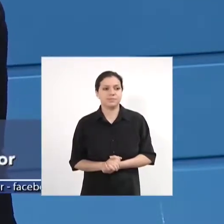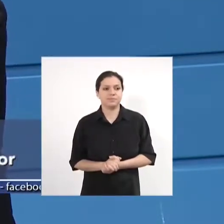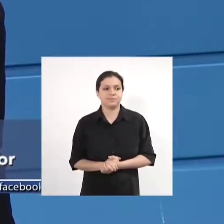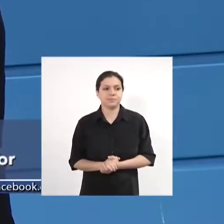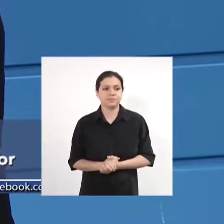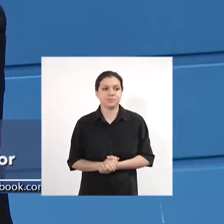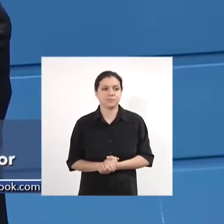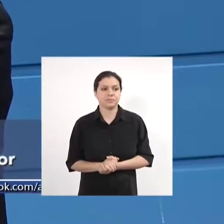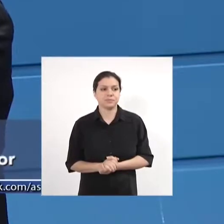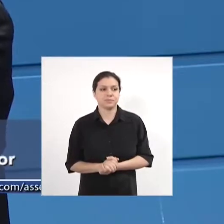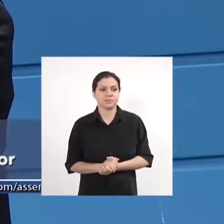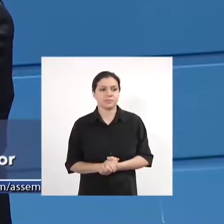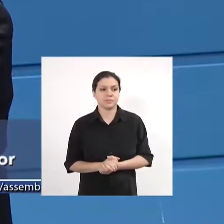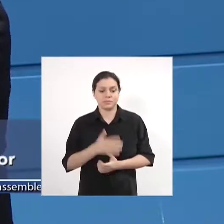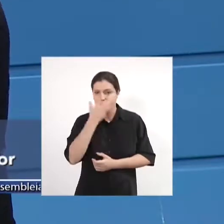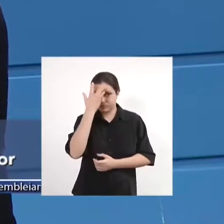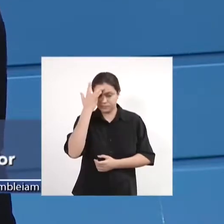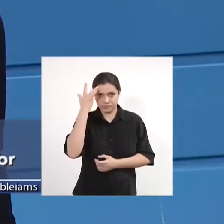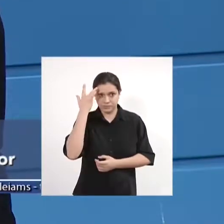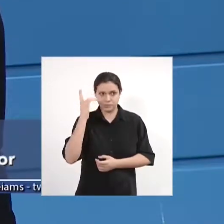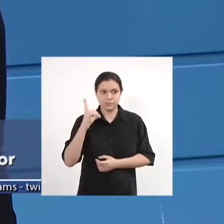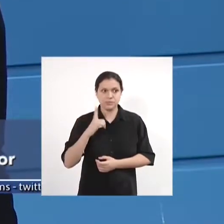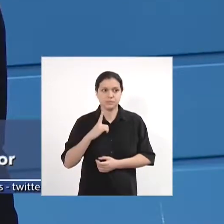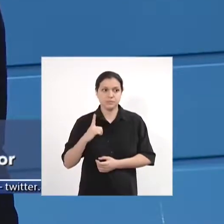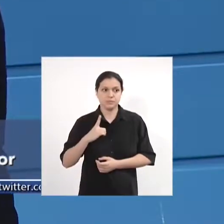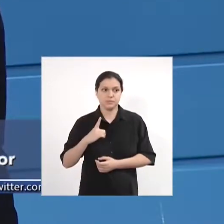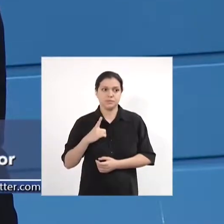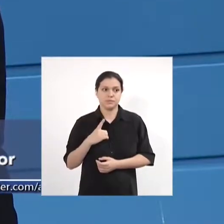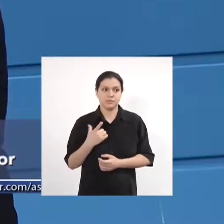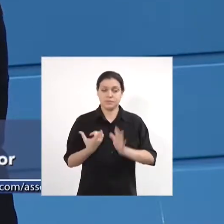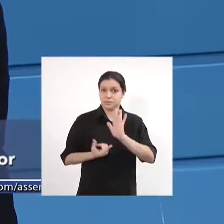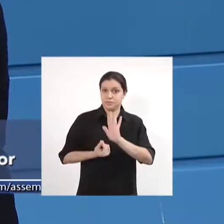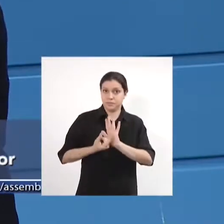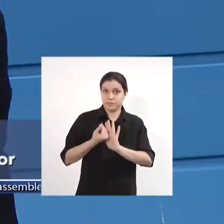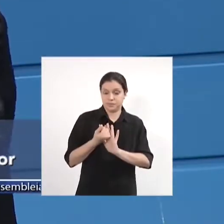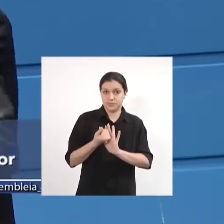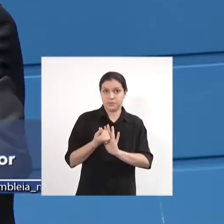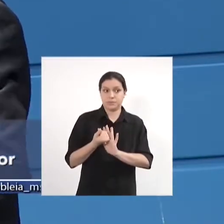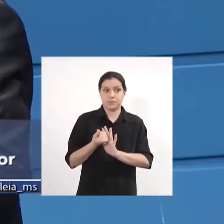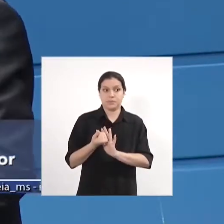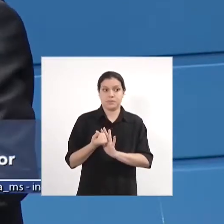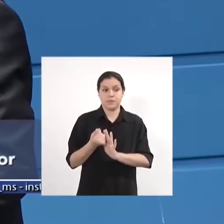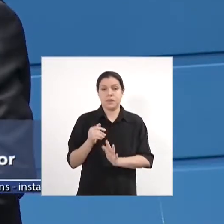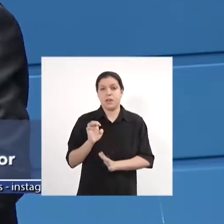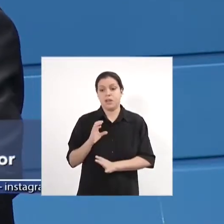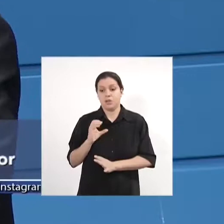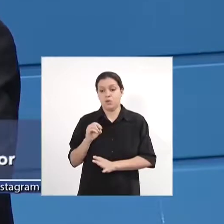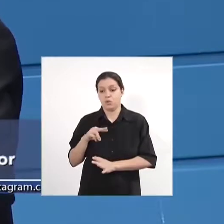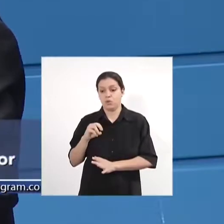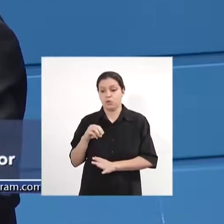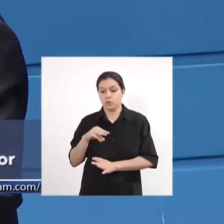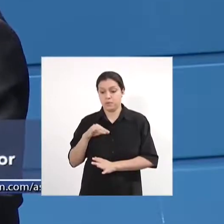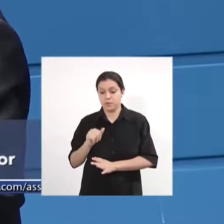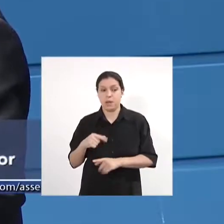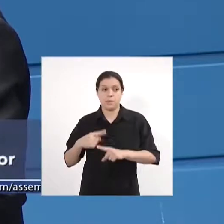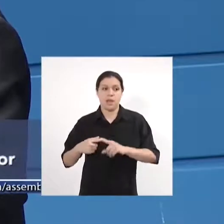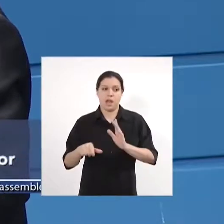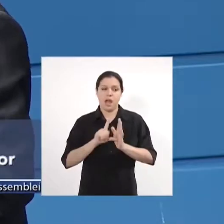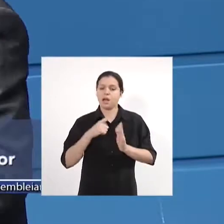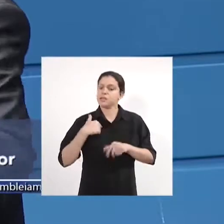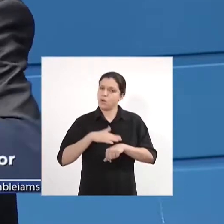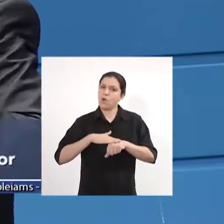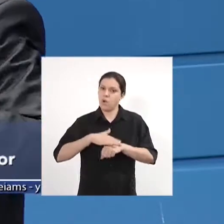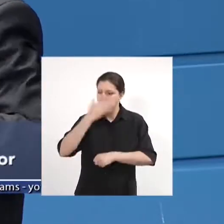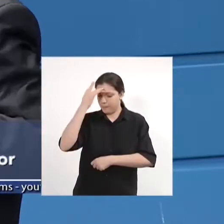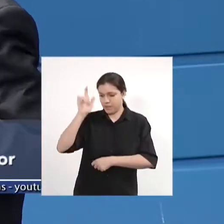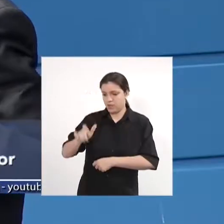administrada por economista, por quem sabe mexer com o dinheiro. Porque agora há pouco eu estava conversando ali com um colega,